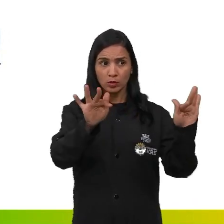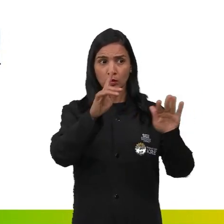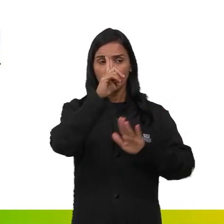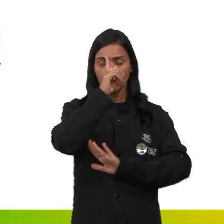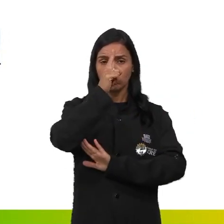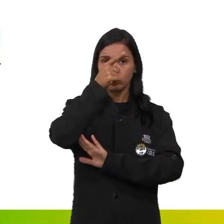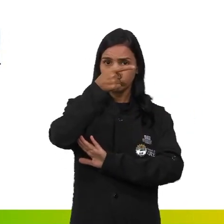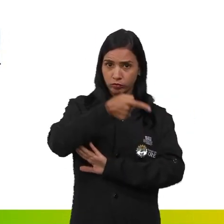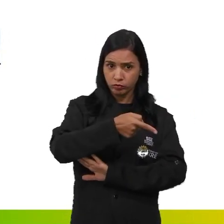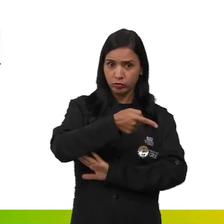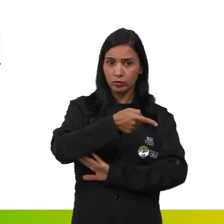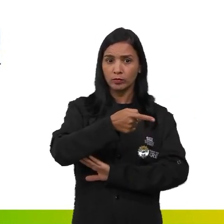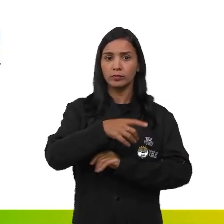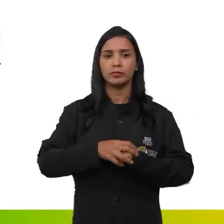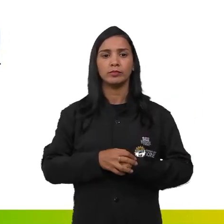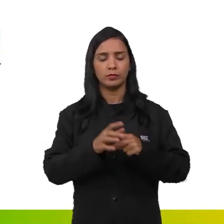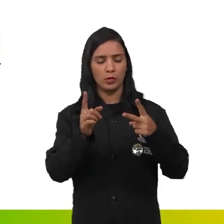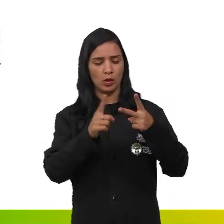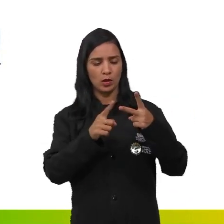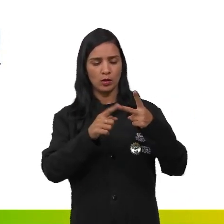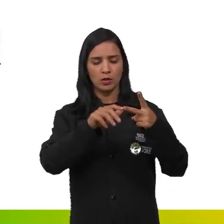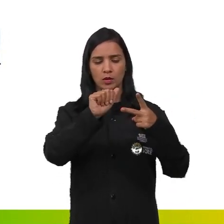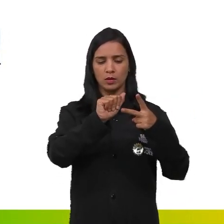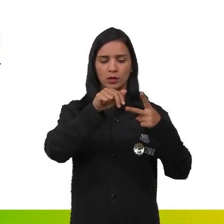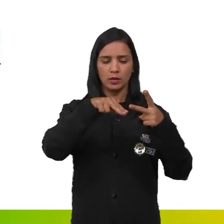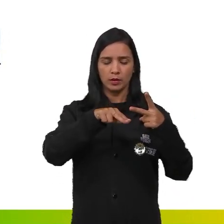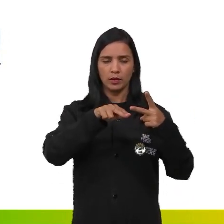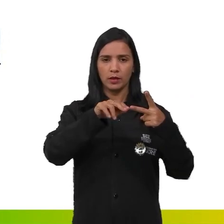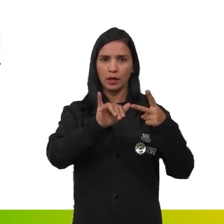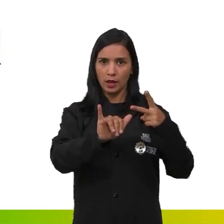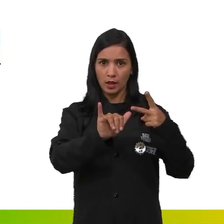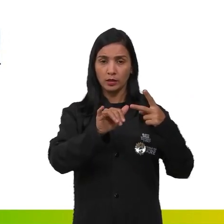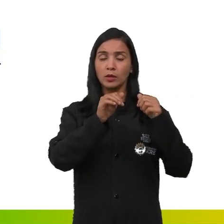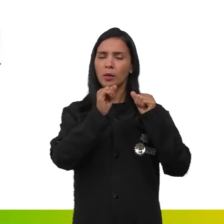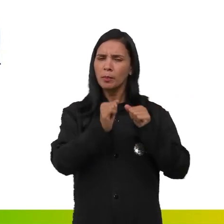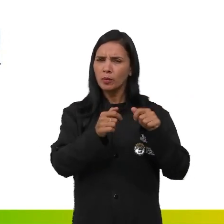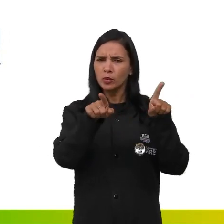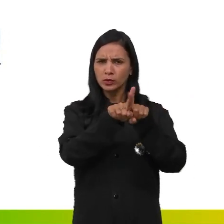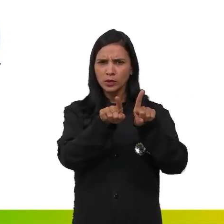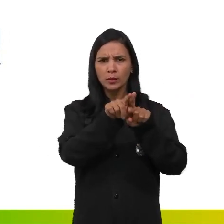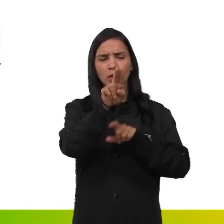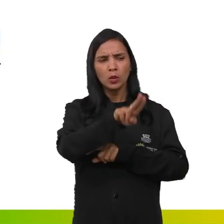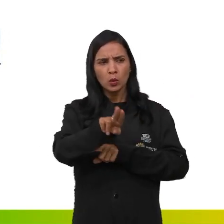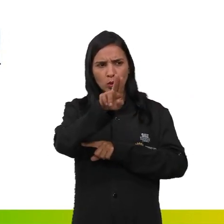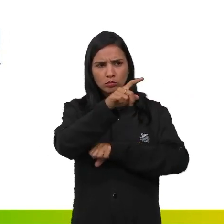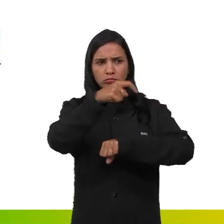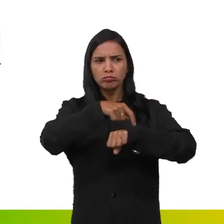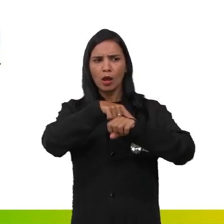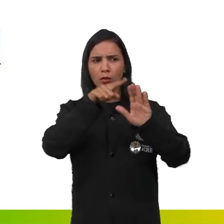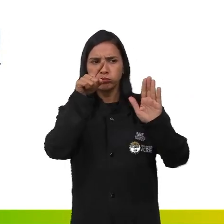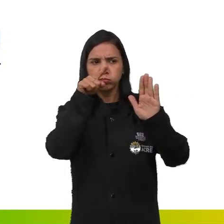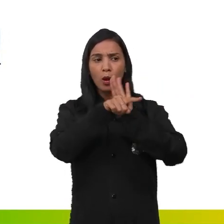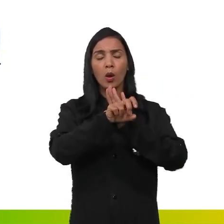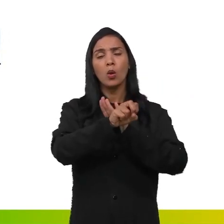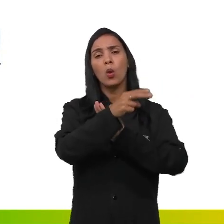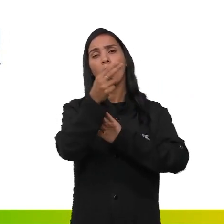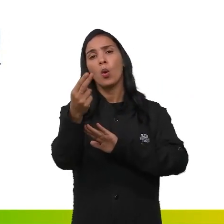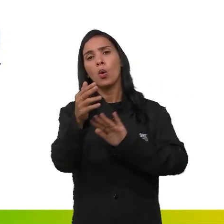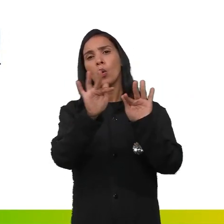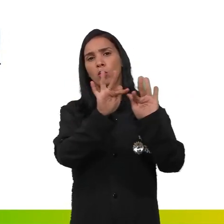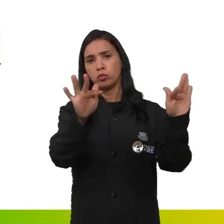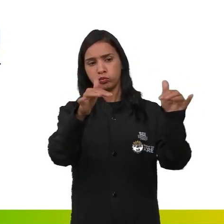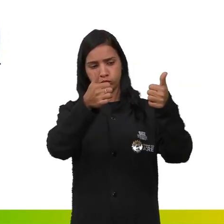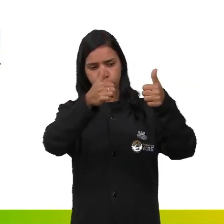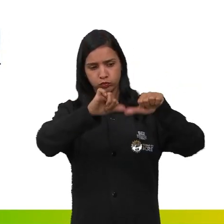afirmativas, o any, que nós também podemos utilizar para fazer perguntas em frases